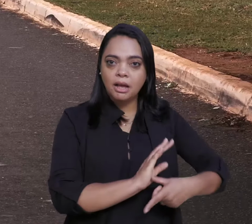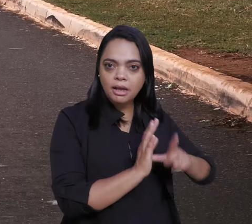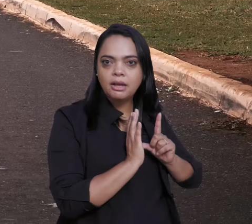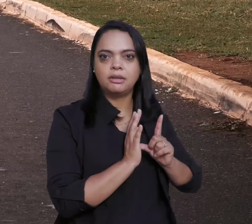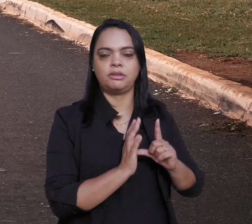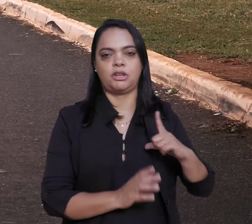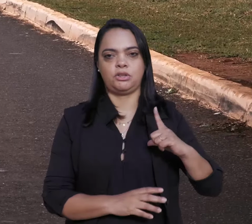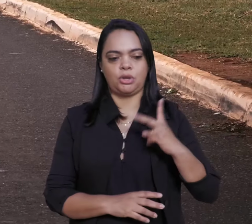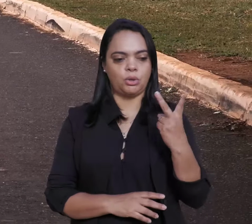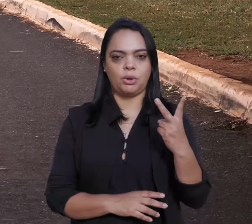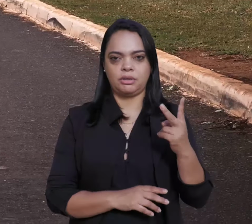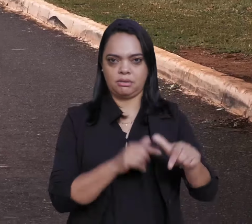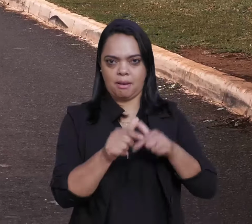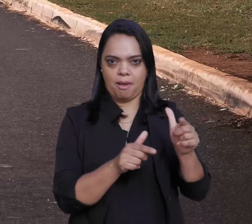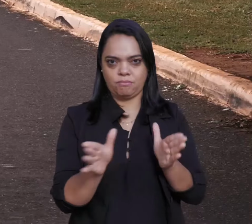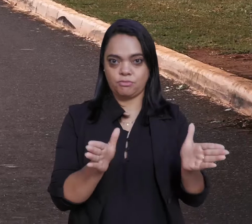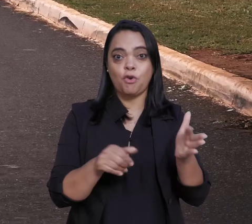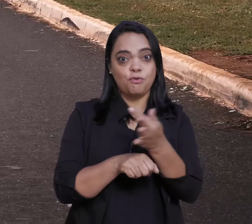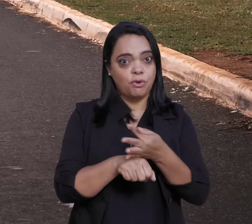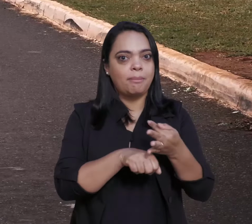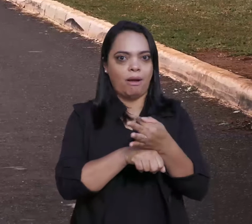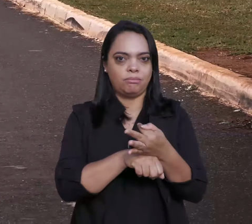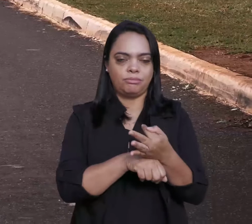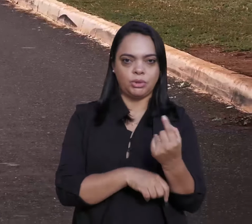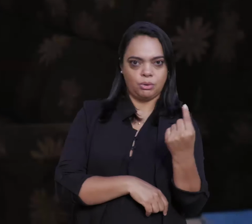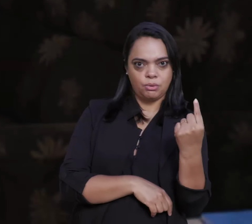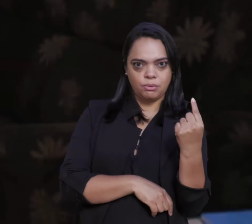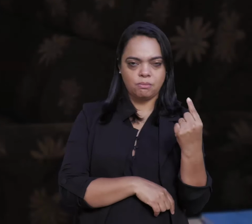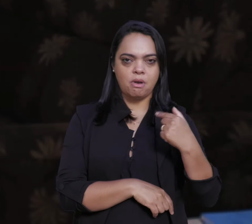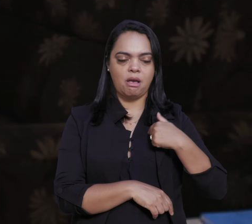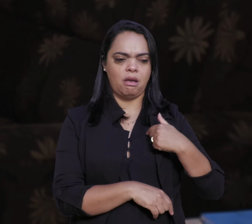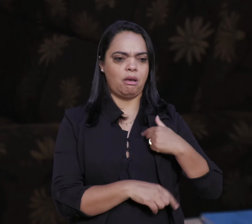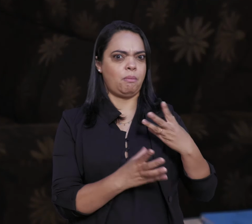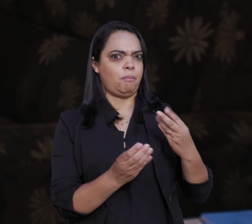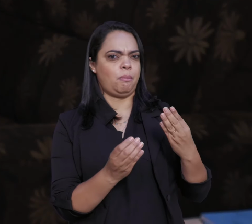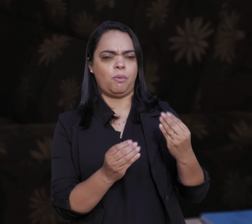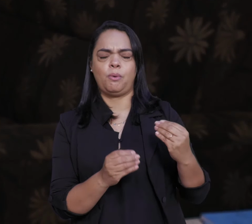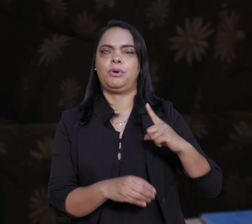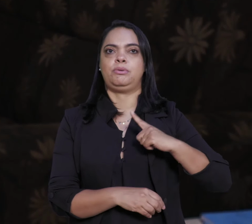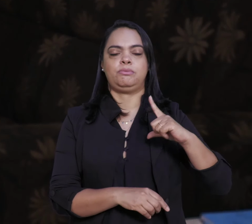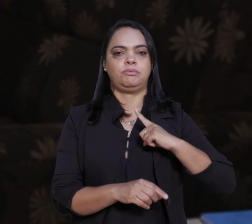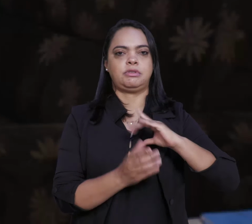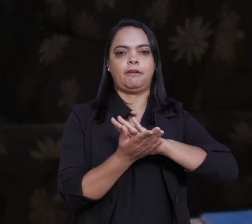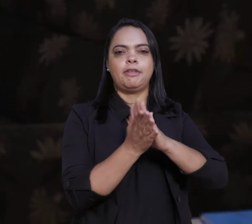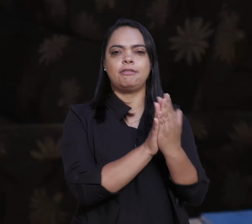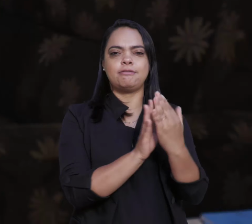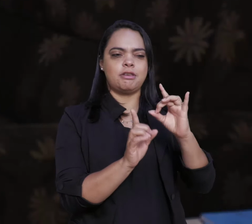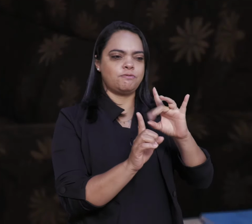Antes eu tinha dois trabalhos formais. Num deles eu passei por muita situação de